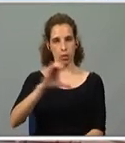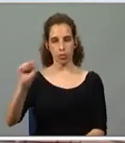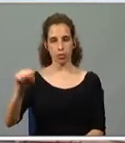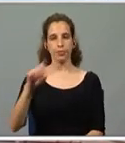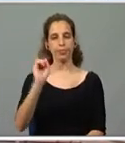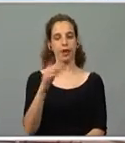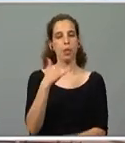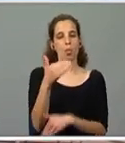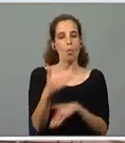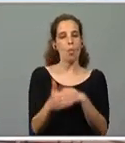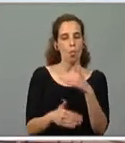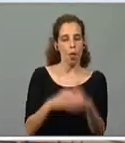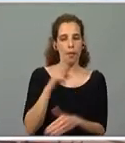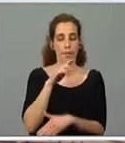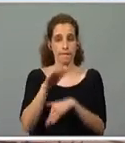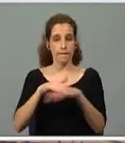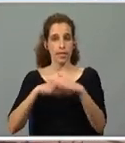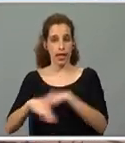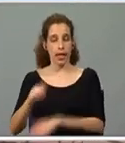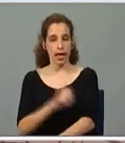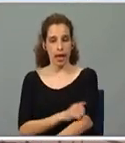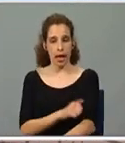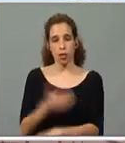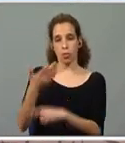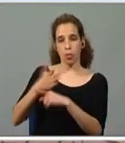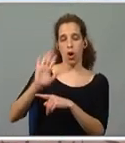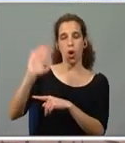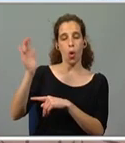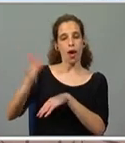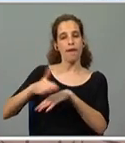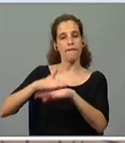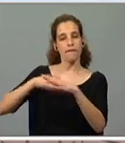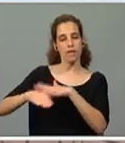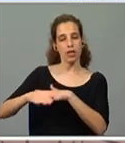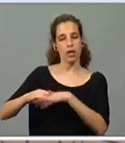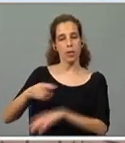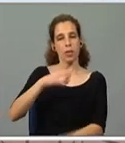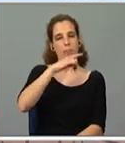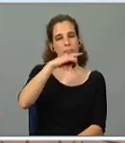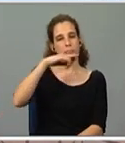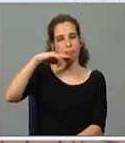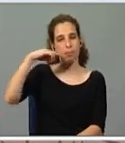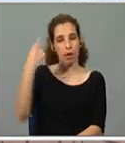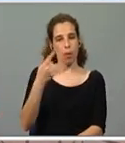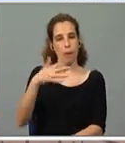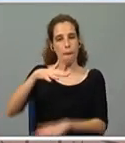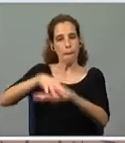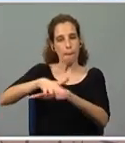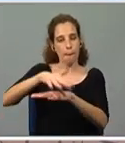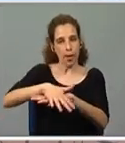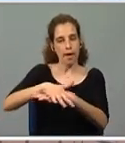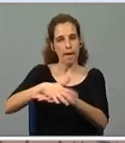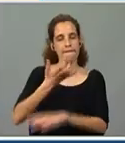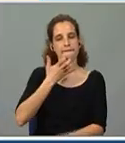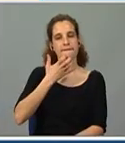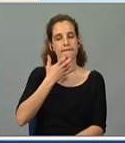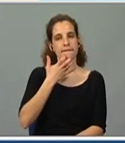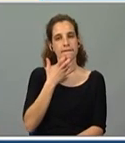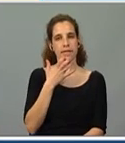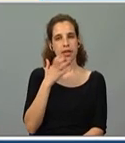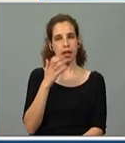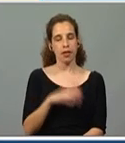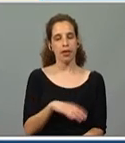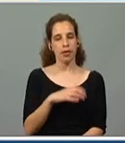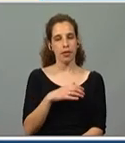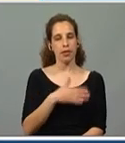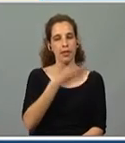que podemos realizar nas nossas casas, por exemplo, quando fazemos um bolo, o peneirar da farinha para que não passem